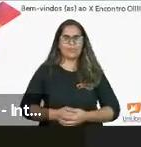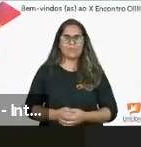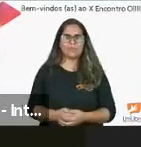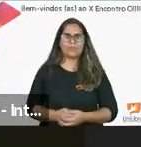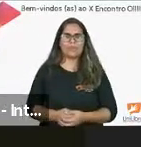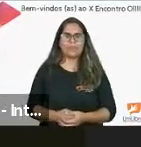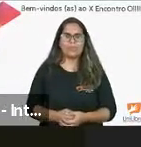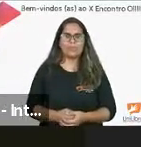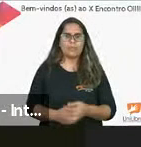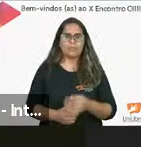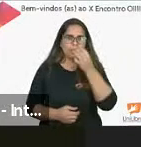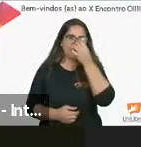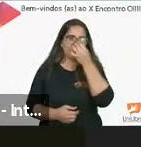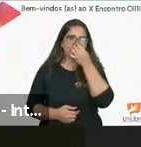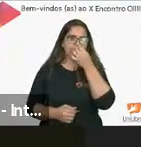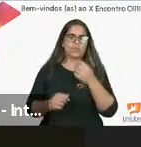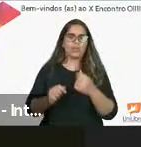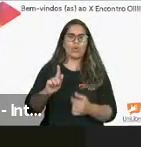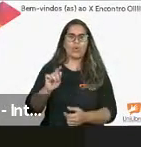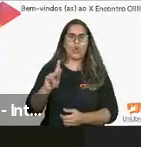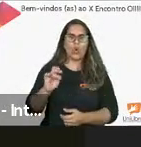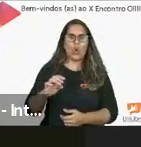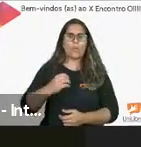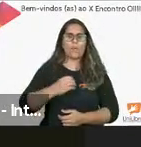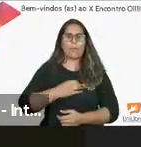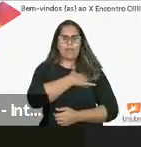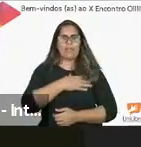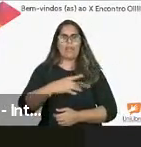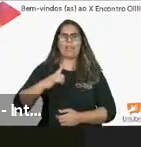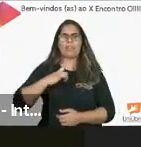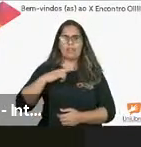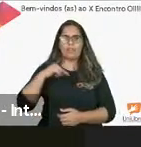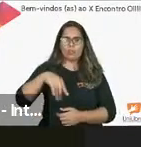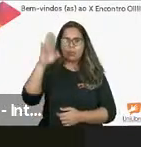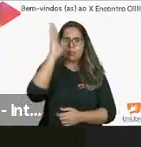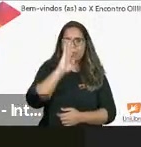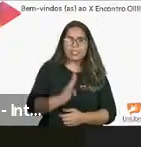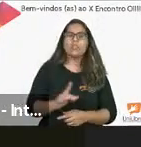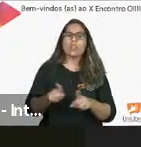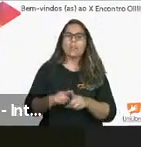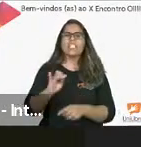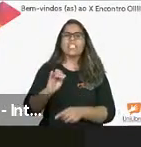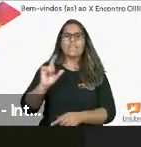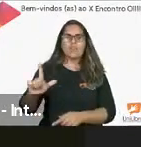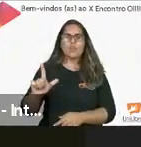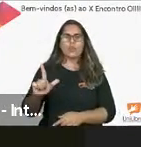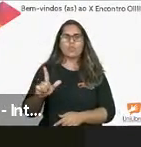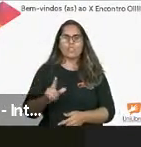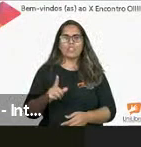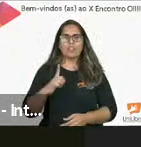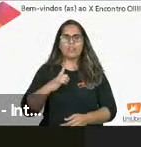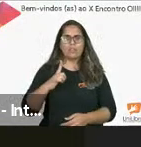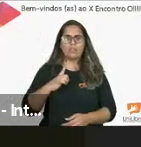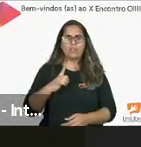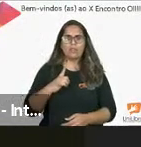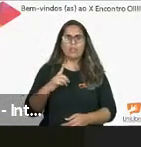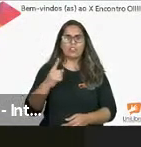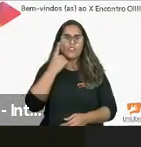Houve o golpe militar no Brasil, e eu diria não só um golpe militar, mas civil-militar, porque quando a gente vê essa